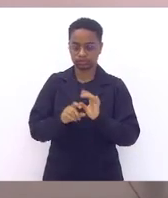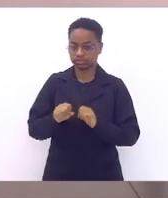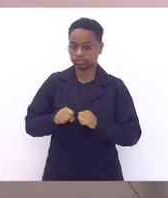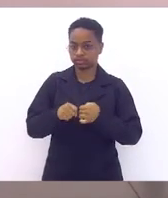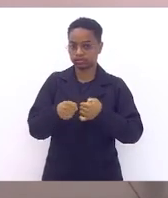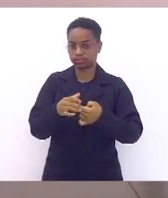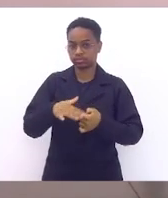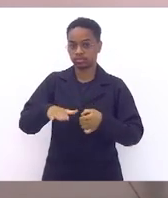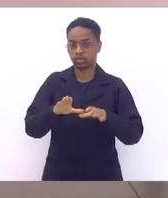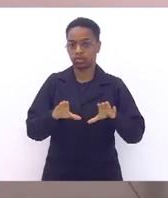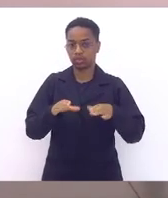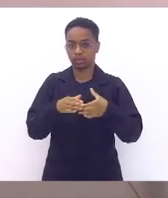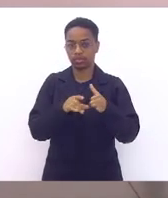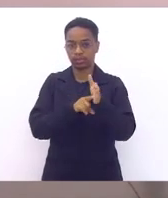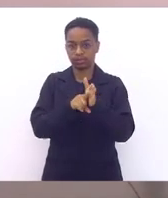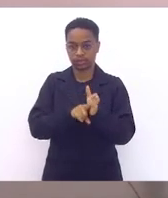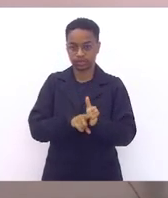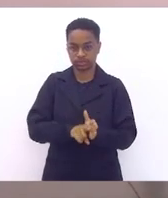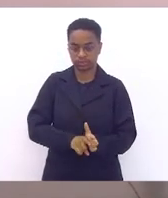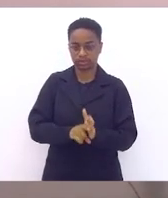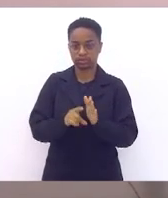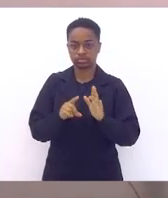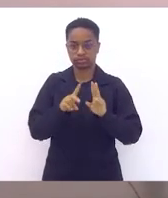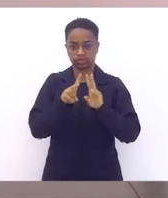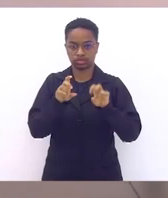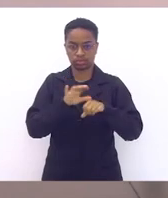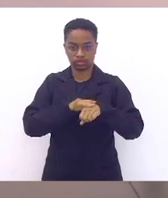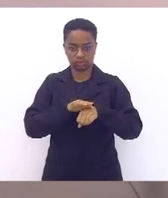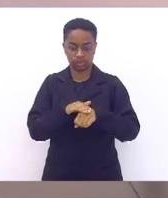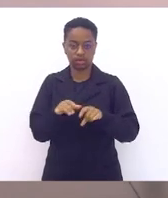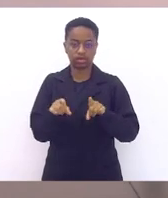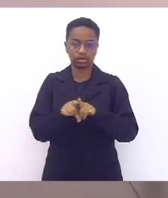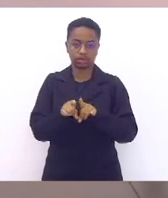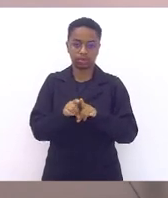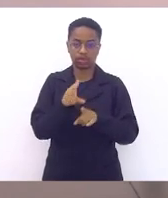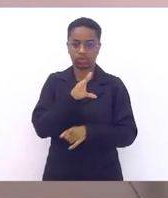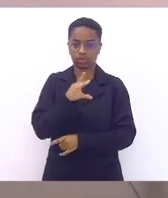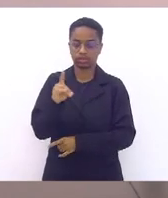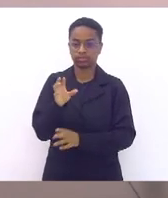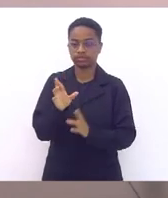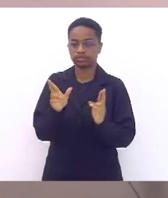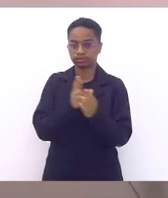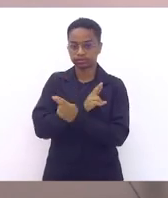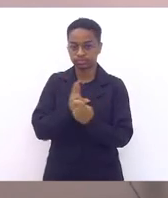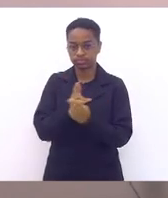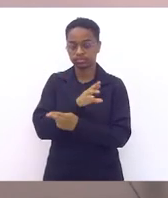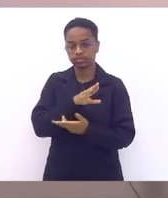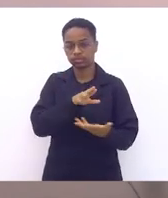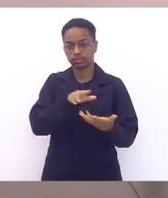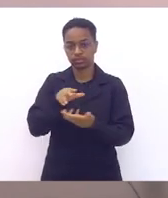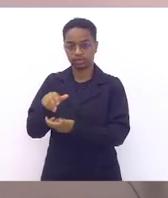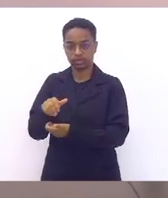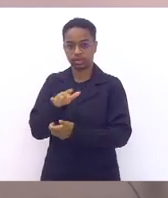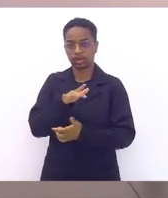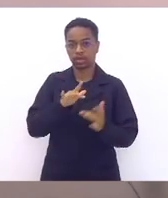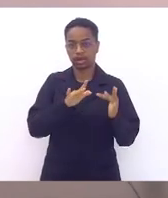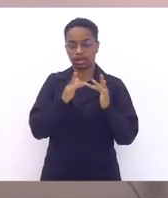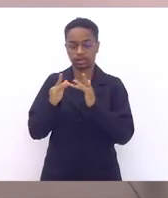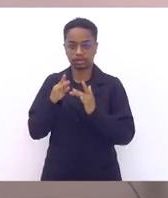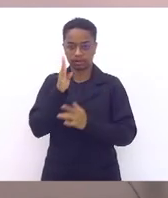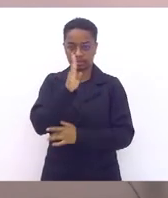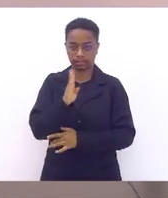engajamento comunitário em pesquisa de tuberculose e coordenador de relações internacionais da Rede Brasileira de Pesquisa